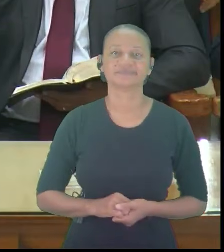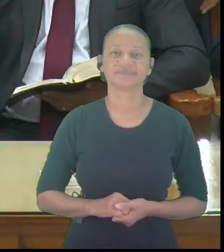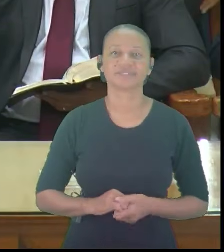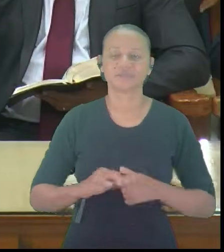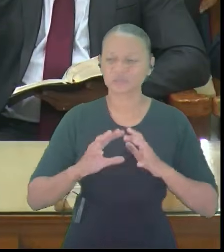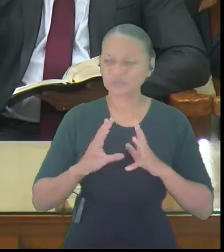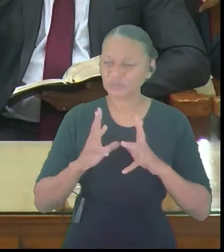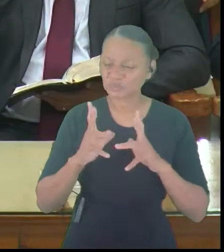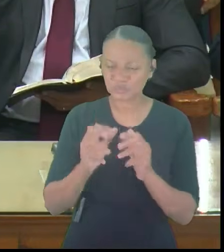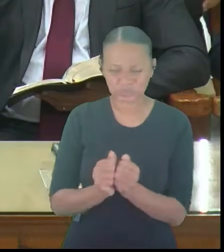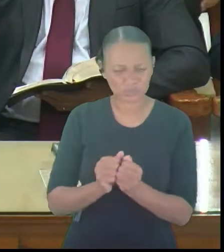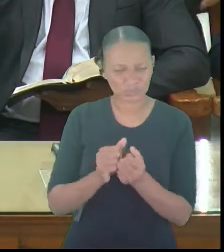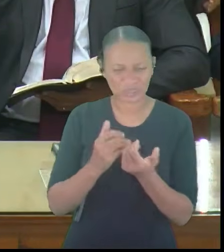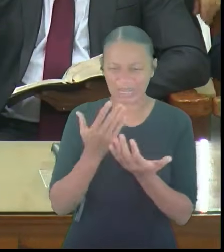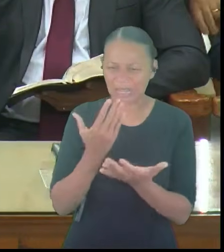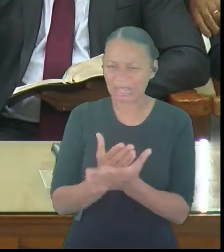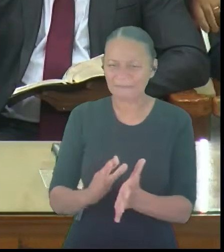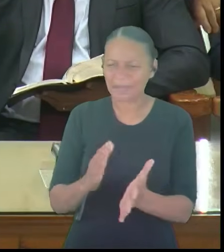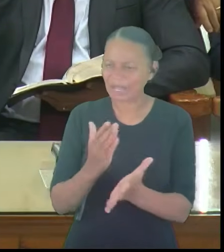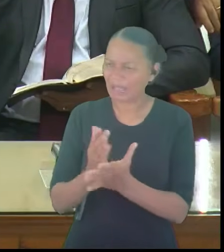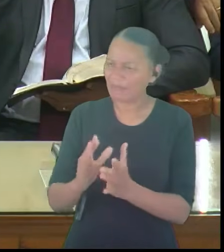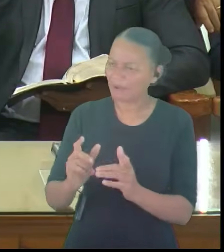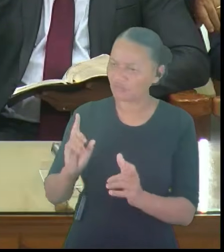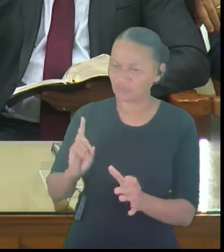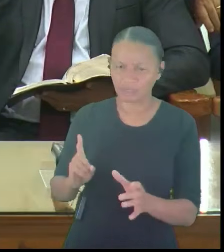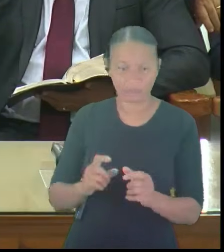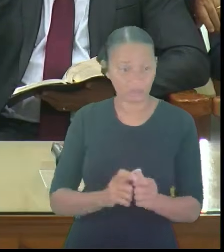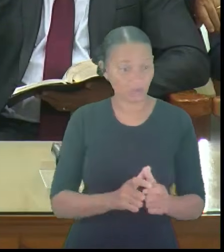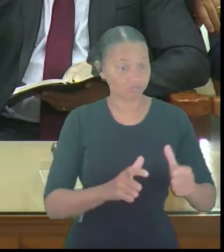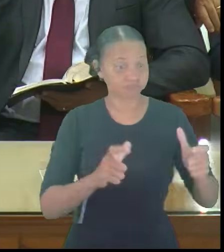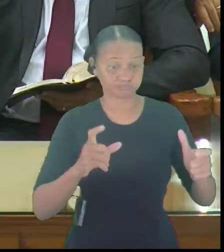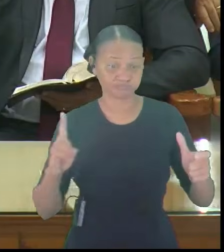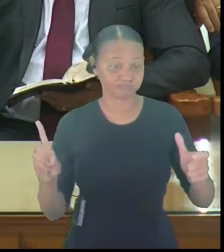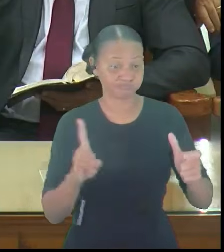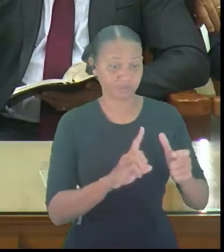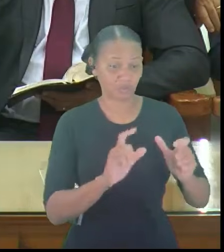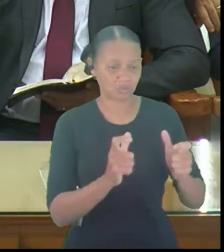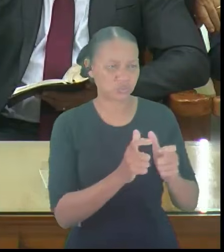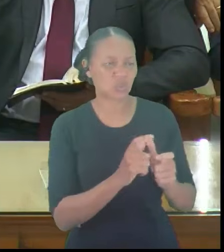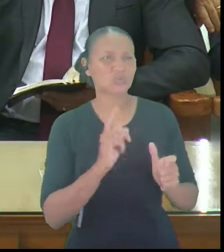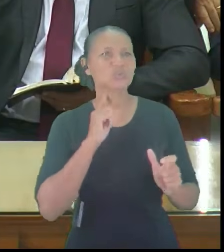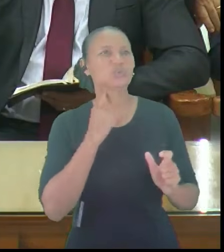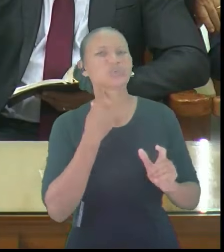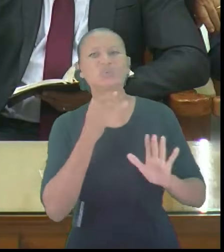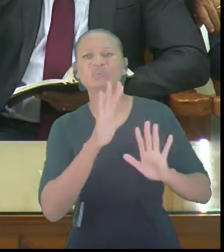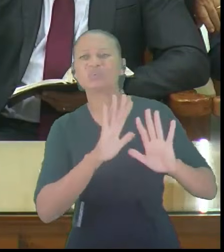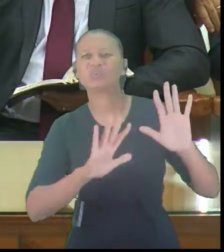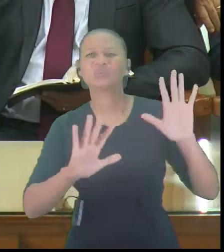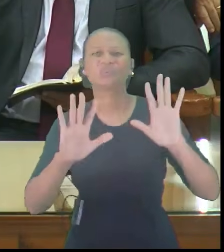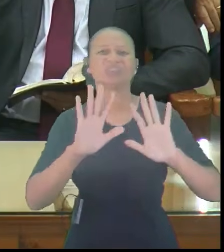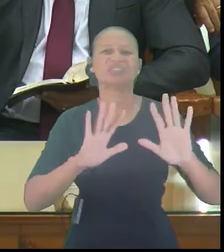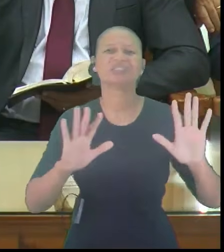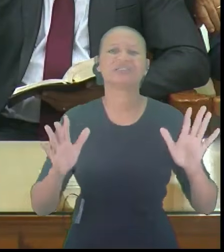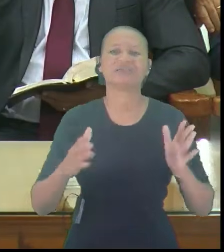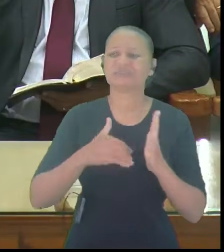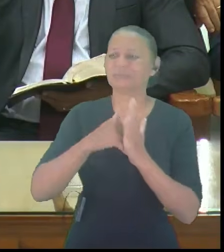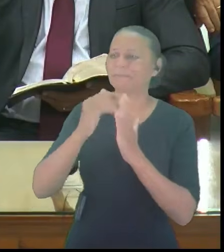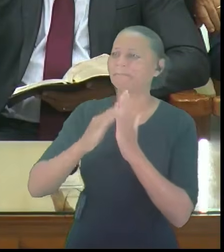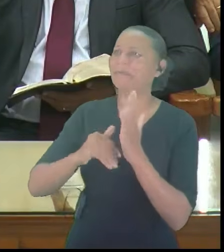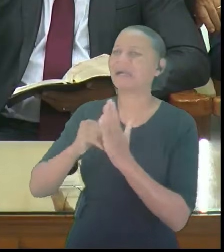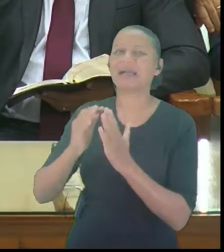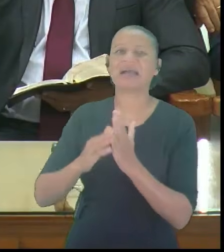Tudo se acaba, tudo morre. A igreja fica suja, não tem, irmão, não tem quem pinte,